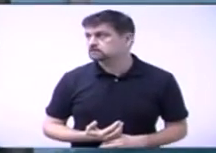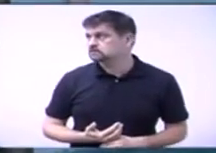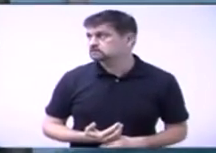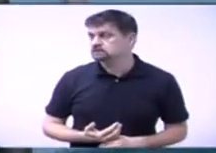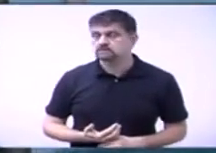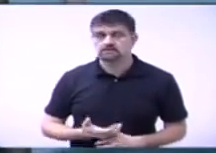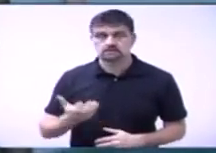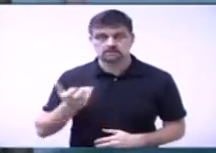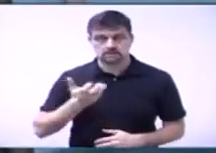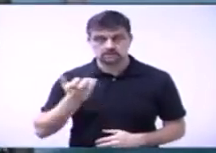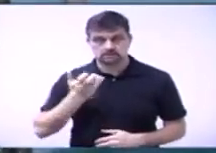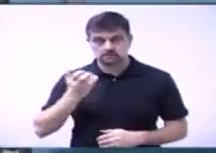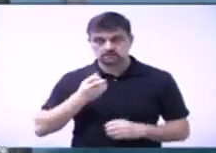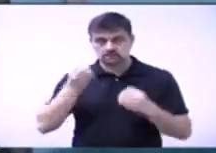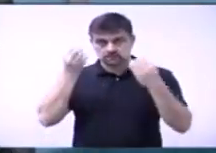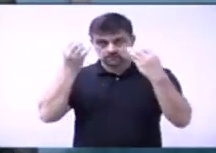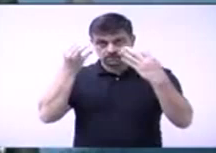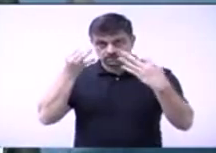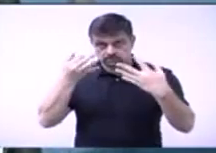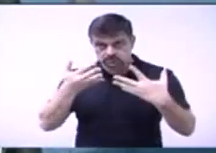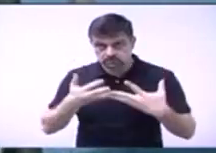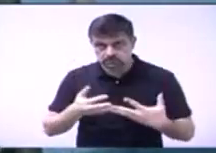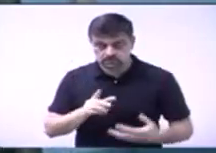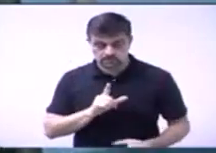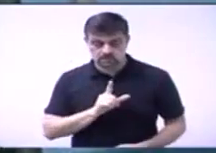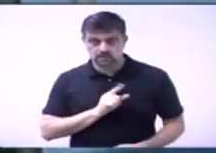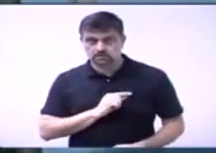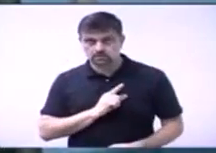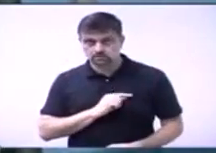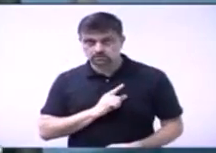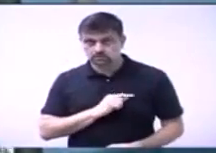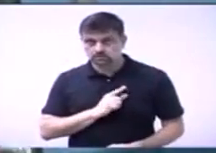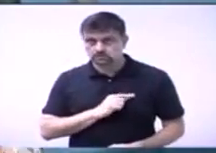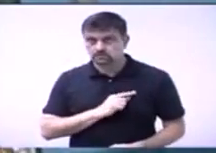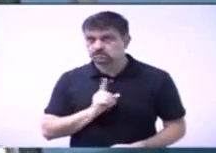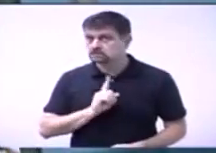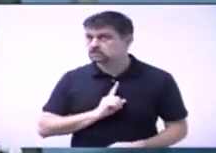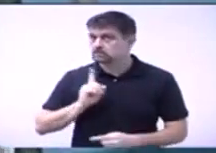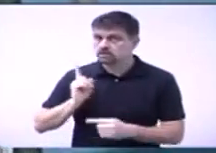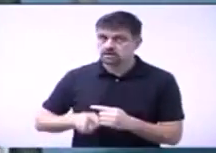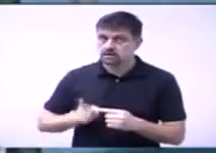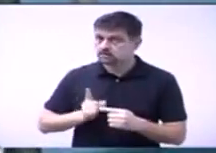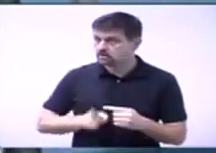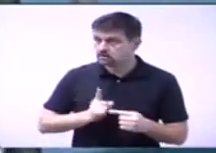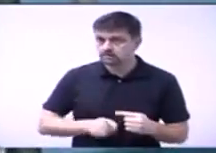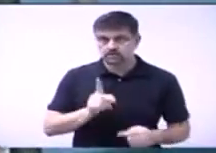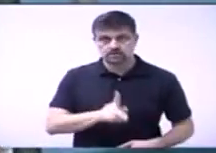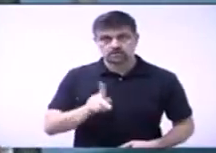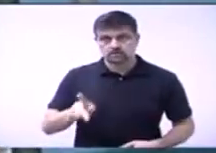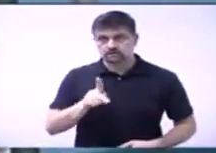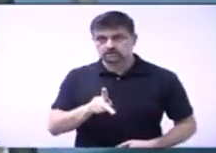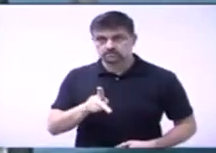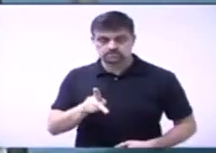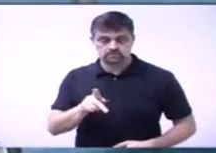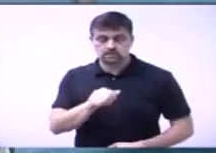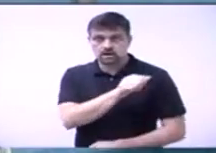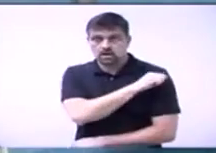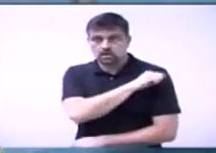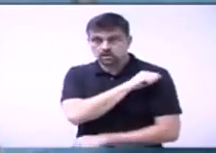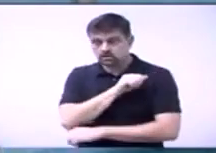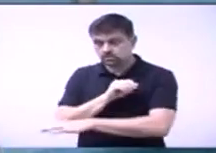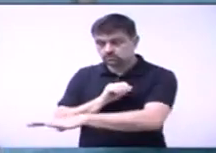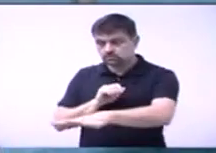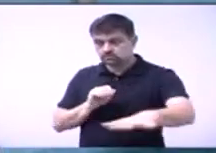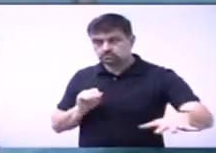Presidente, eu só quero esclarecer ao vereador Custódio que não houve proibição das professoras comerem junto com